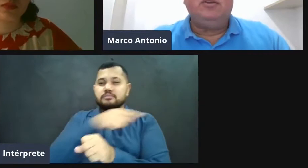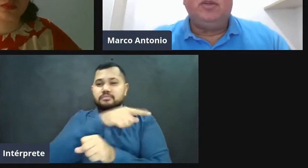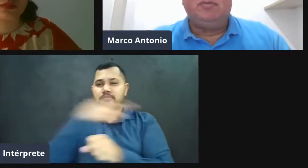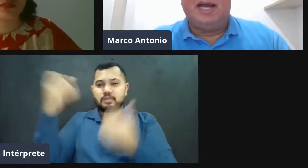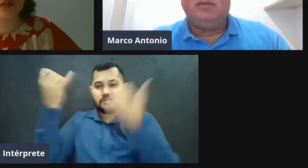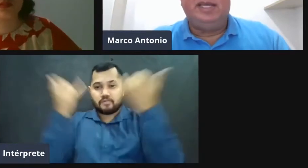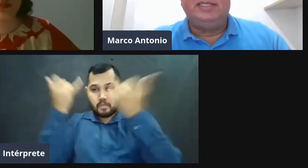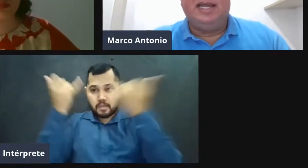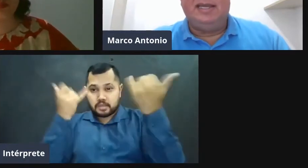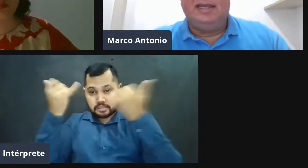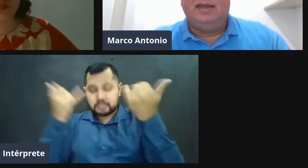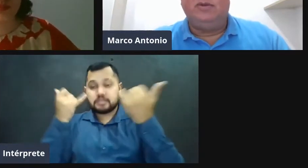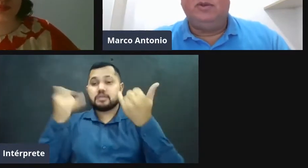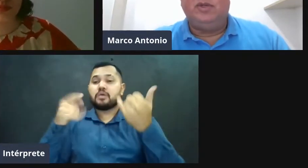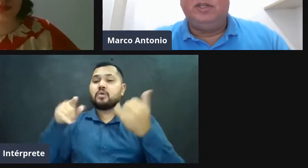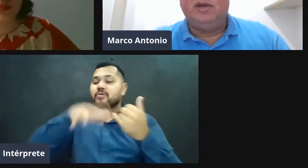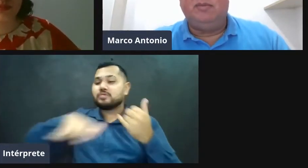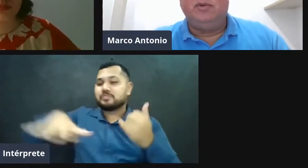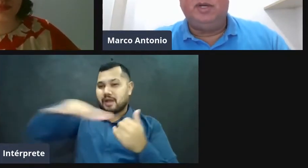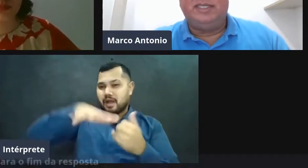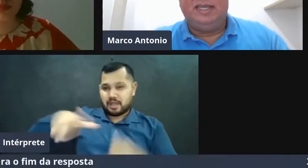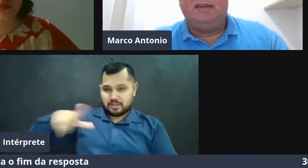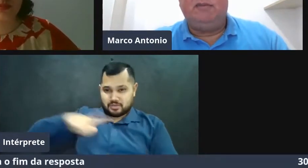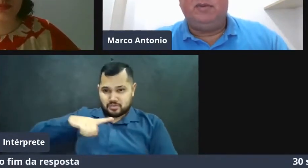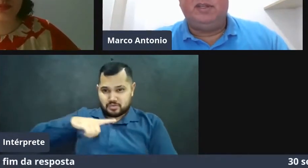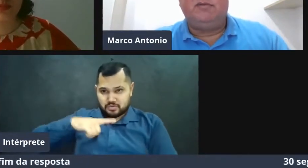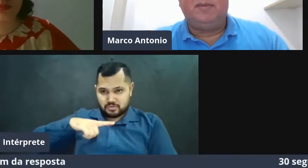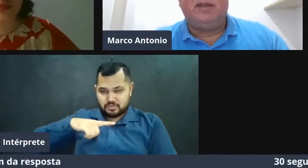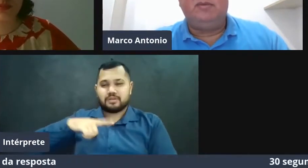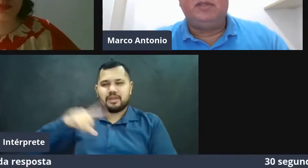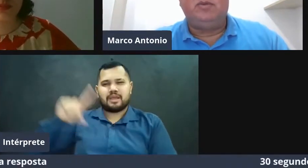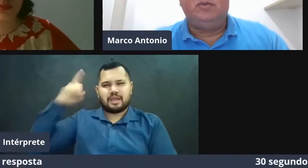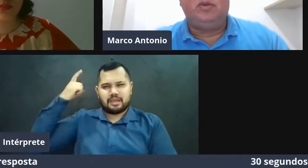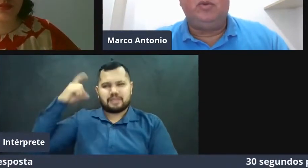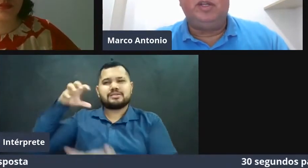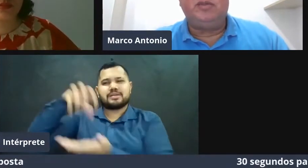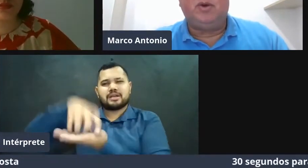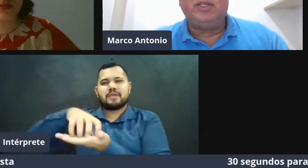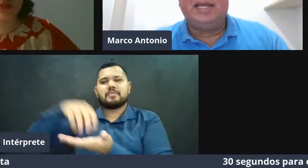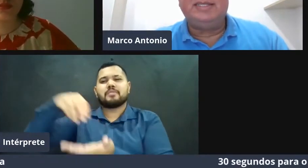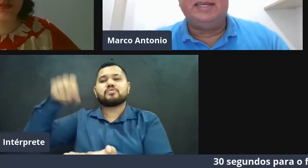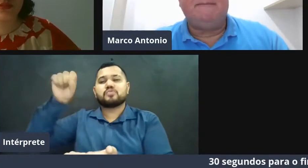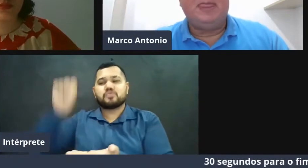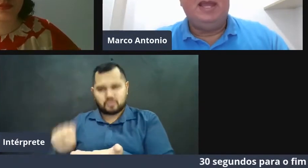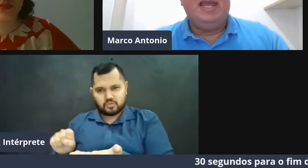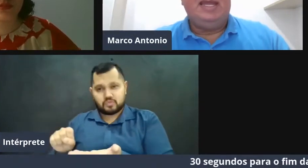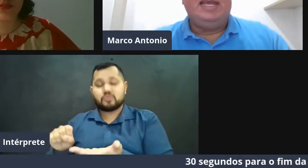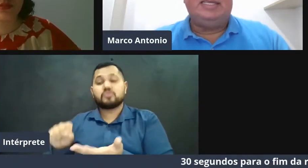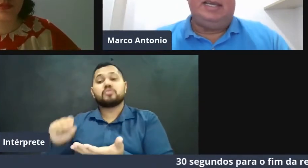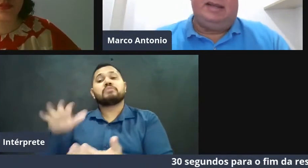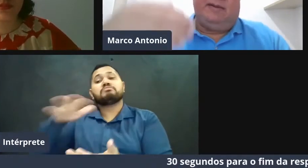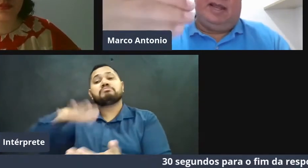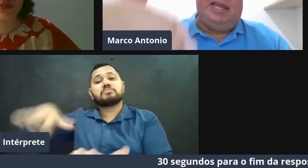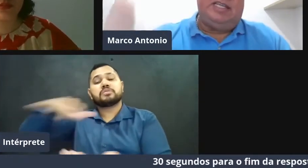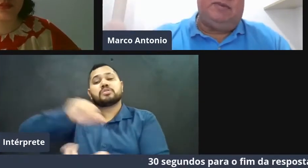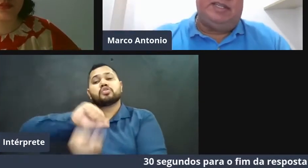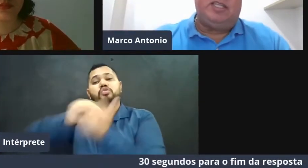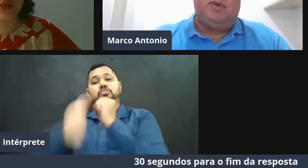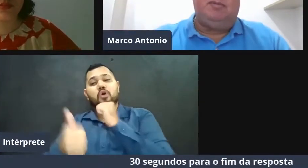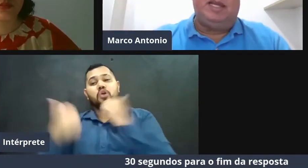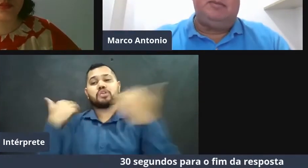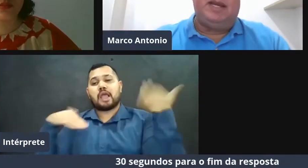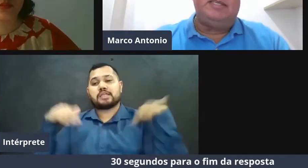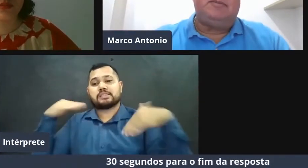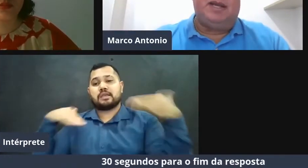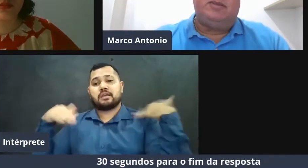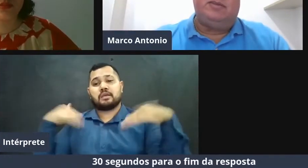pegar uma parte do espaço deles lá, que é o antigo Campo 2, e transformar numa estrutura de esporte e lazer. E assim, aí a gente